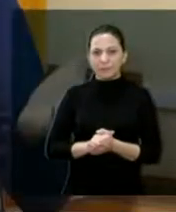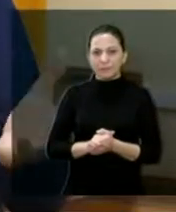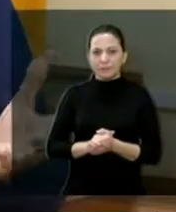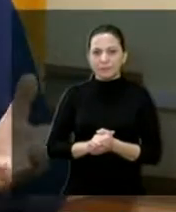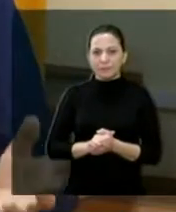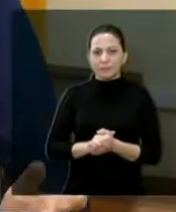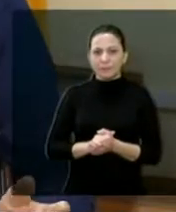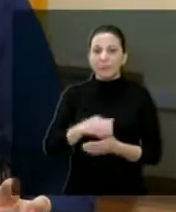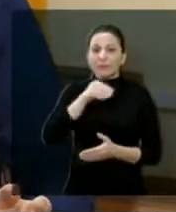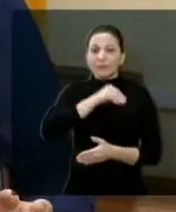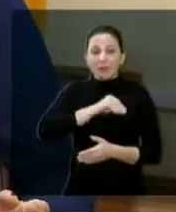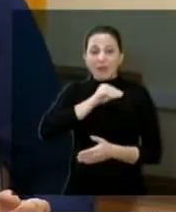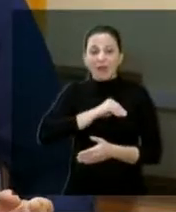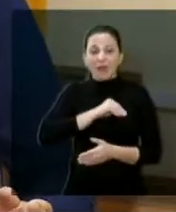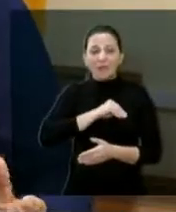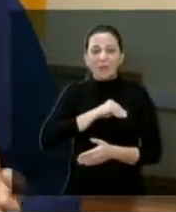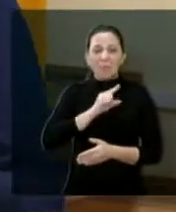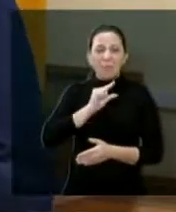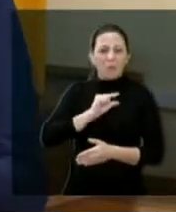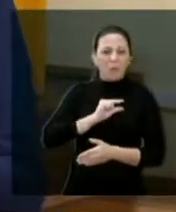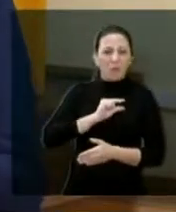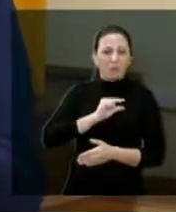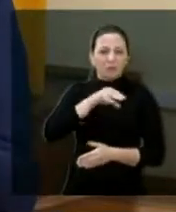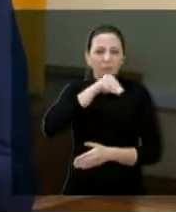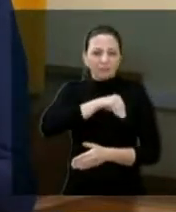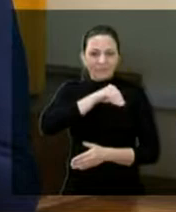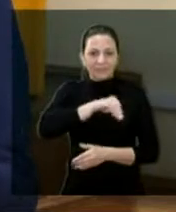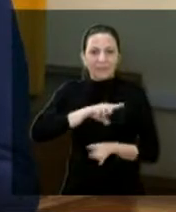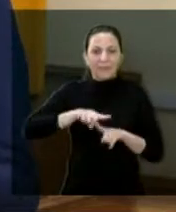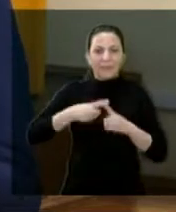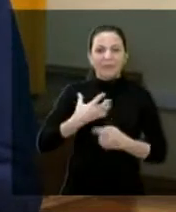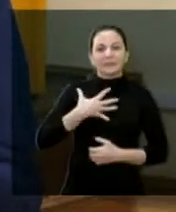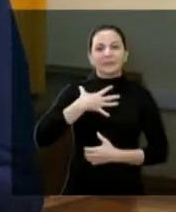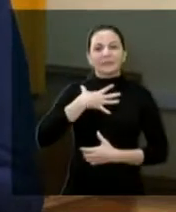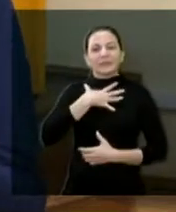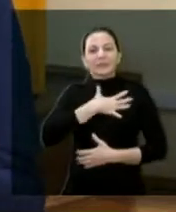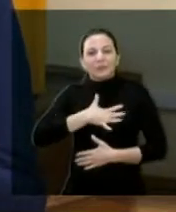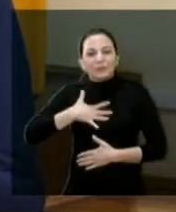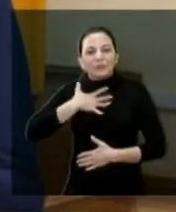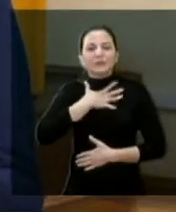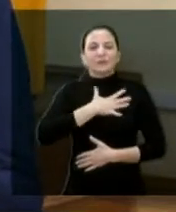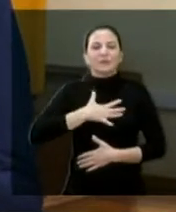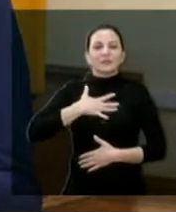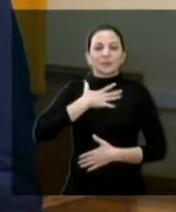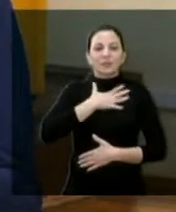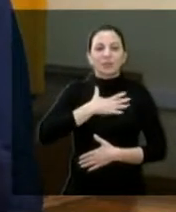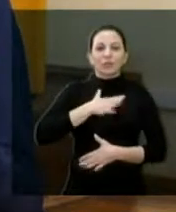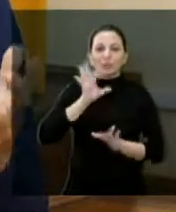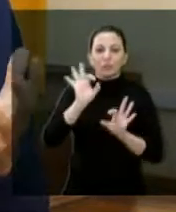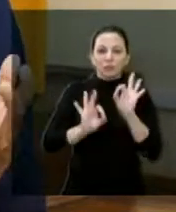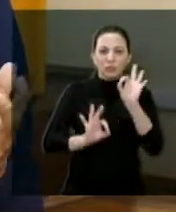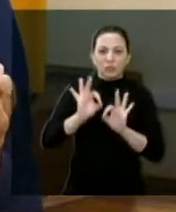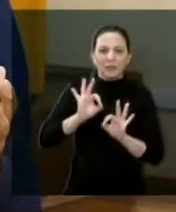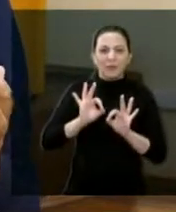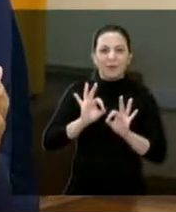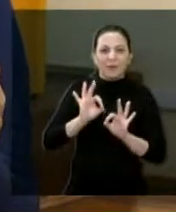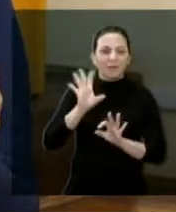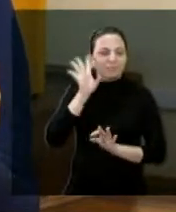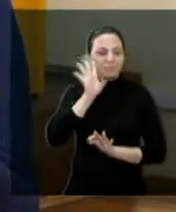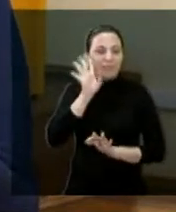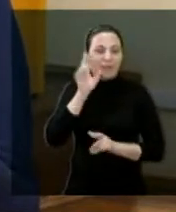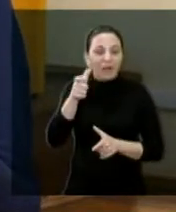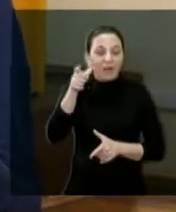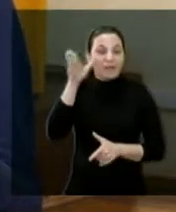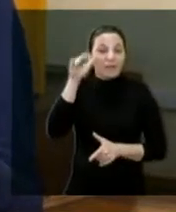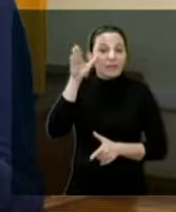podíamos não ganhar tão bem, mas o gostoso de se fazer jornalismo daquele jeito é que era fantástico.